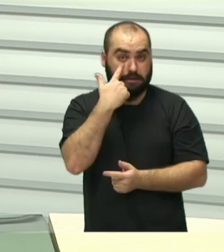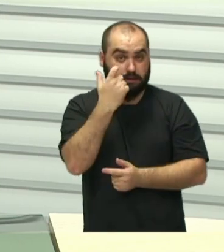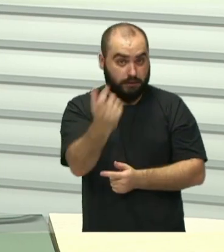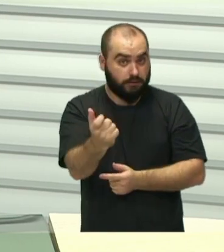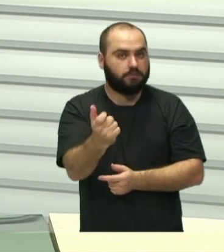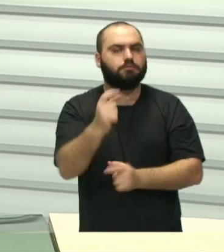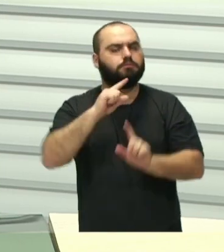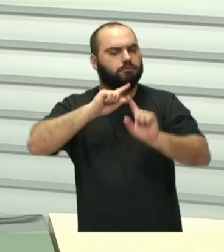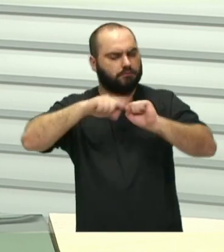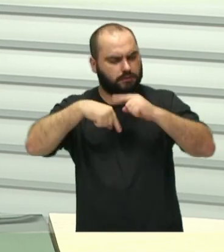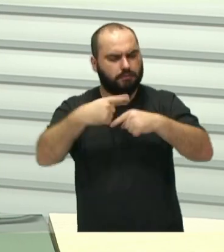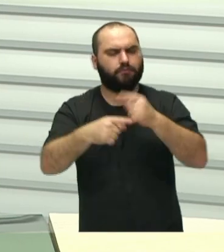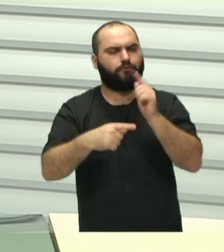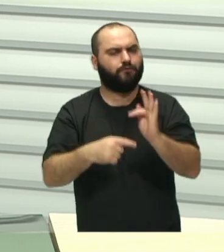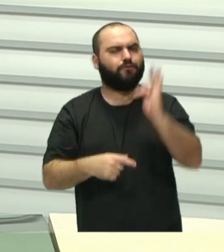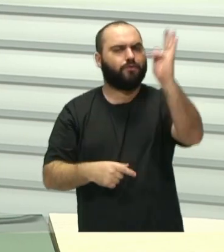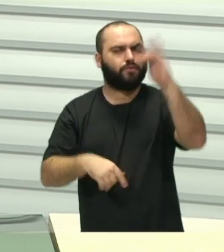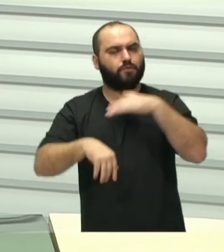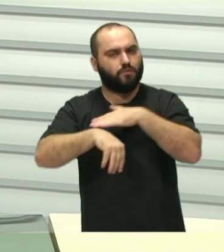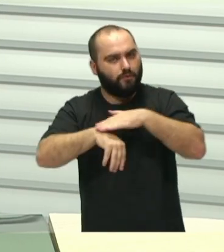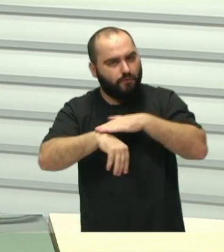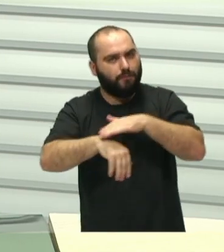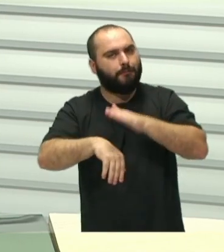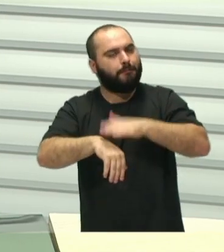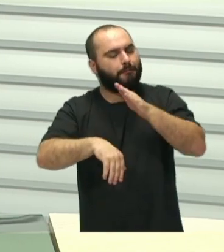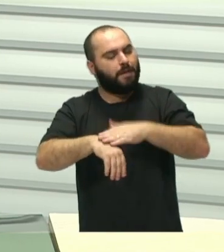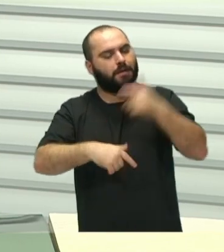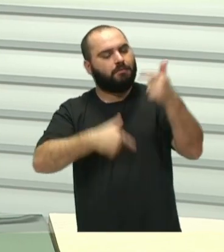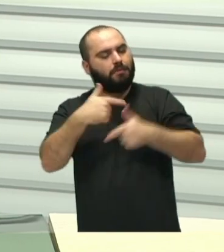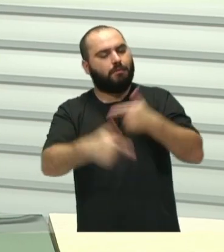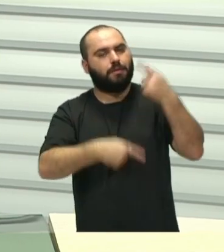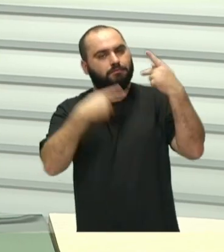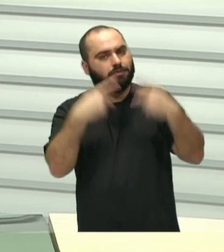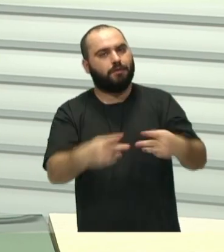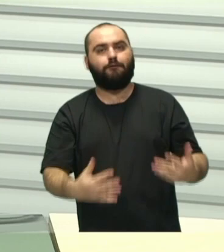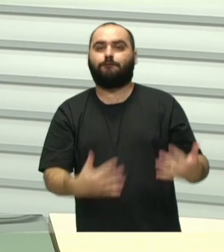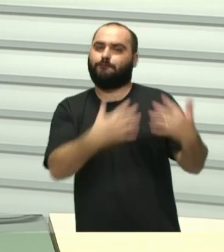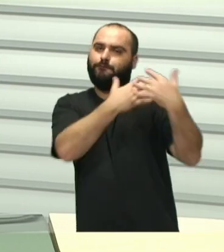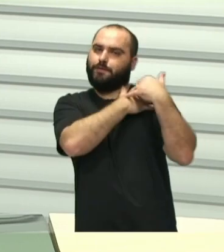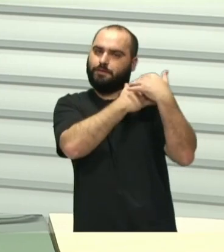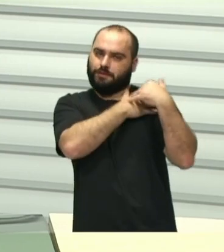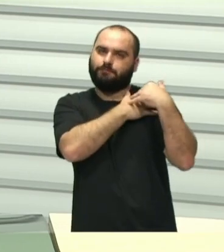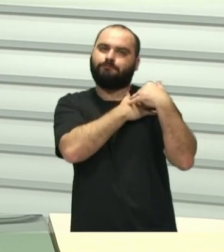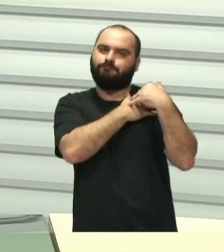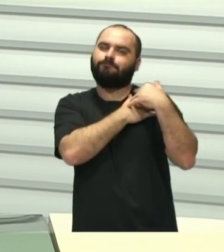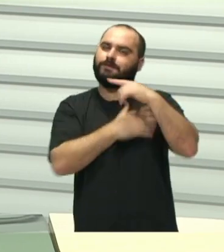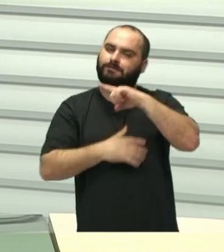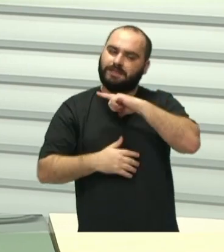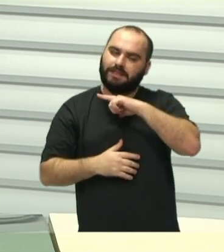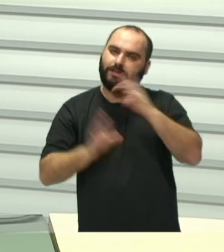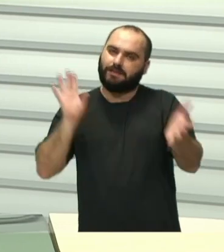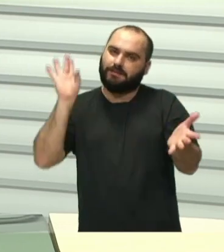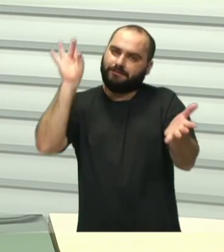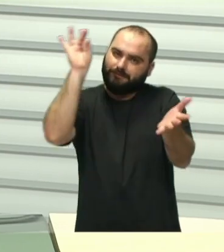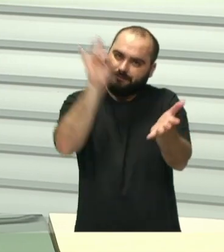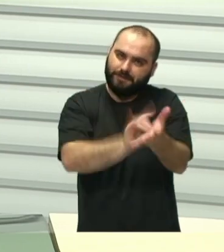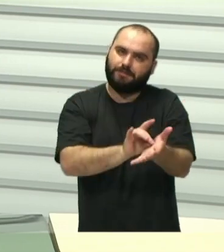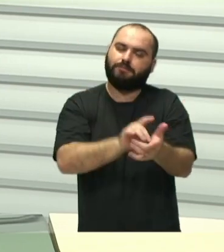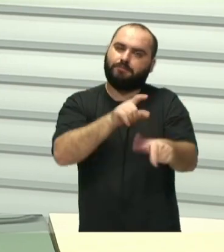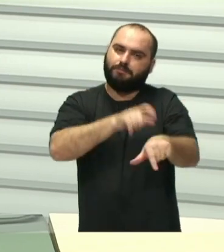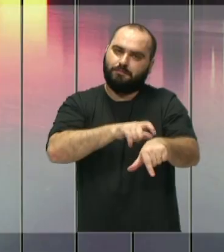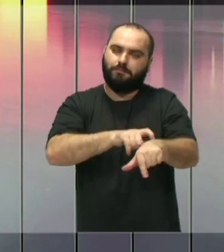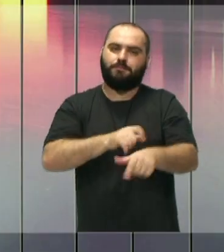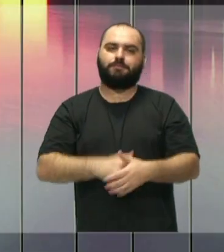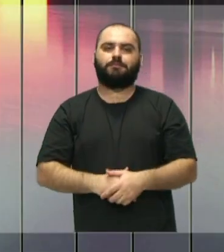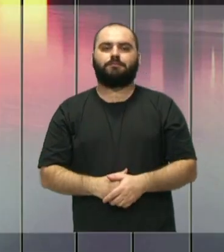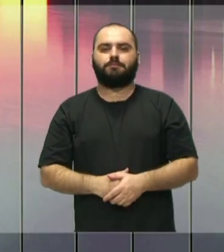mais em outros momentos nós vamos estar falando do trabalho das atribuições da função e do alcance que ela vai ter a hora que eu estiver em pleno